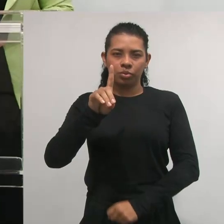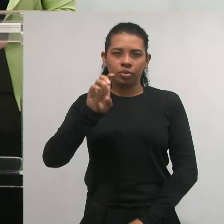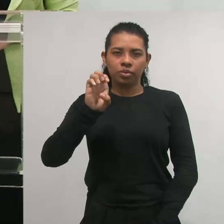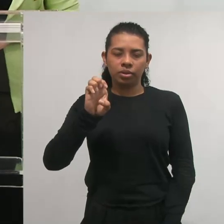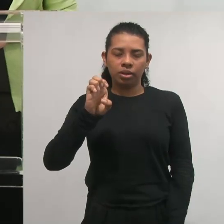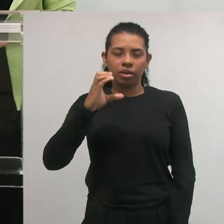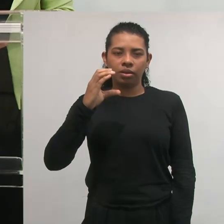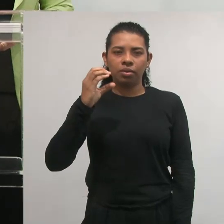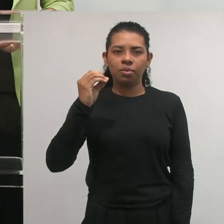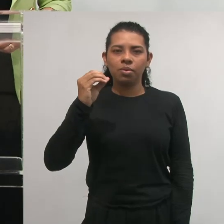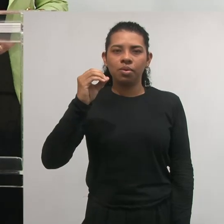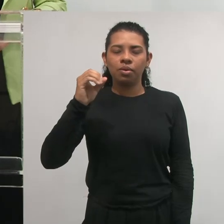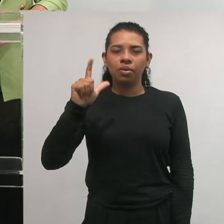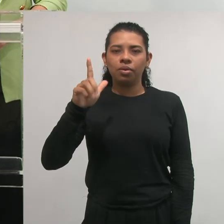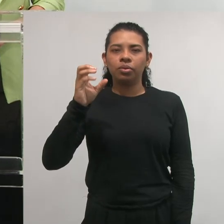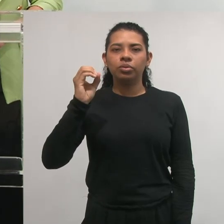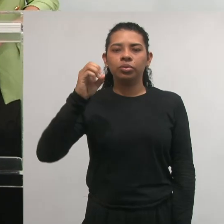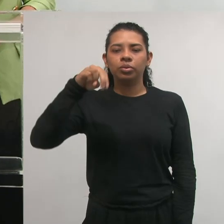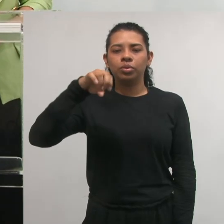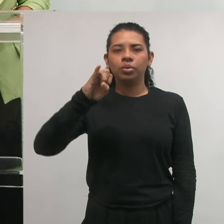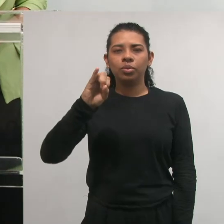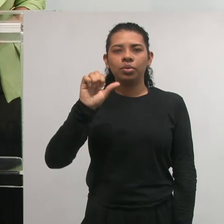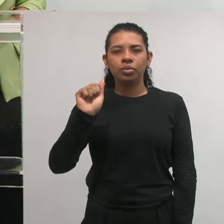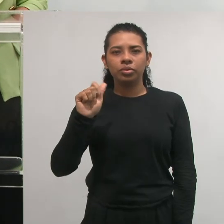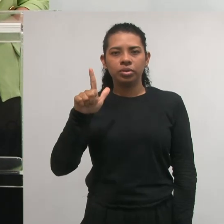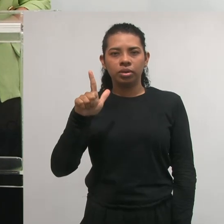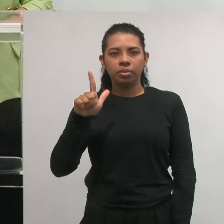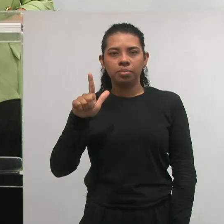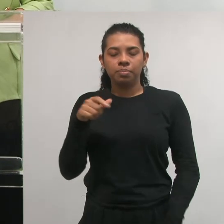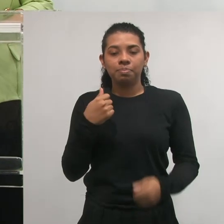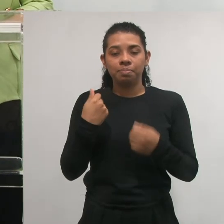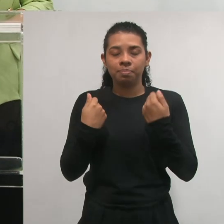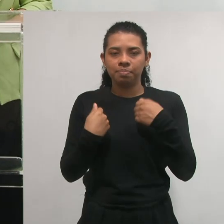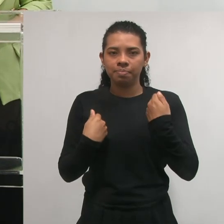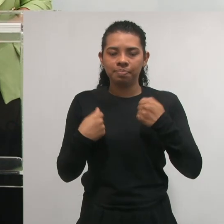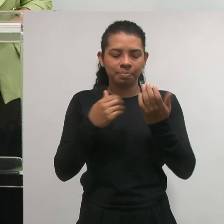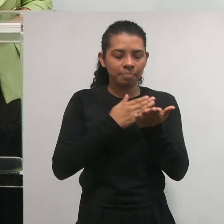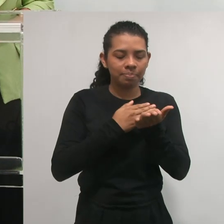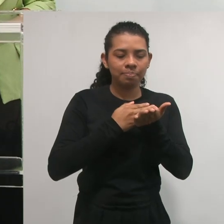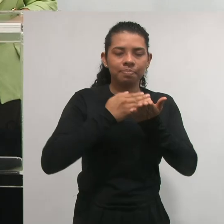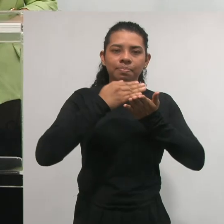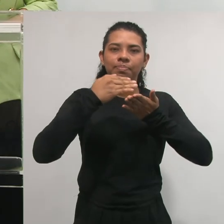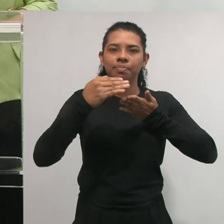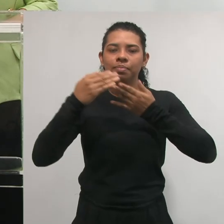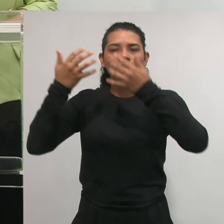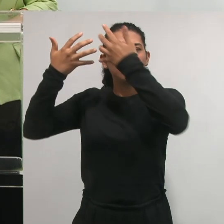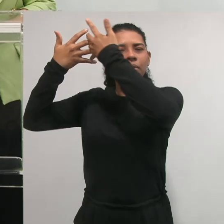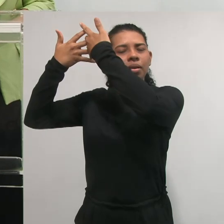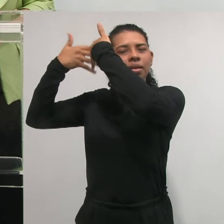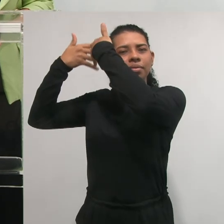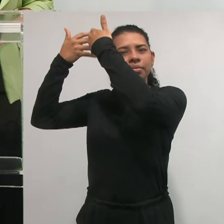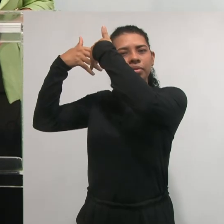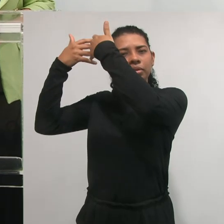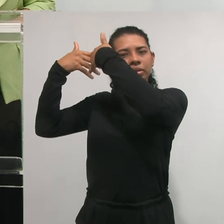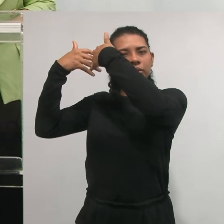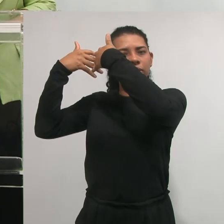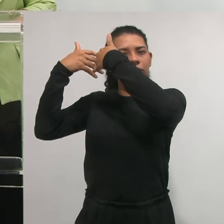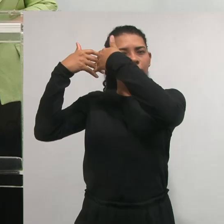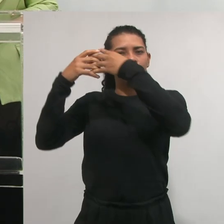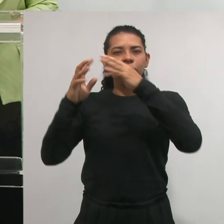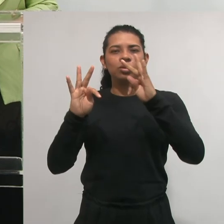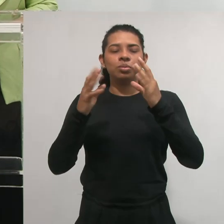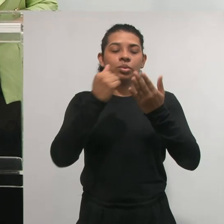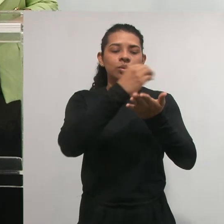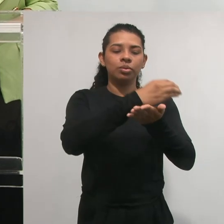teorias decoloniais, para a gente poder iniciar aí uma reflexão sobre a diversidade e sobre o currículo, né? Não tem